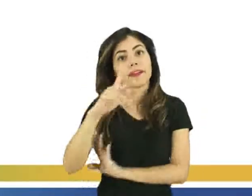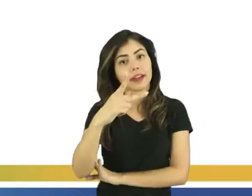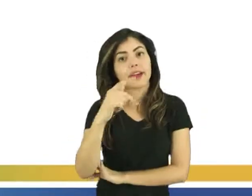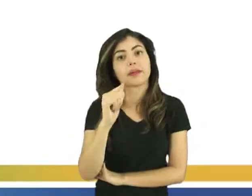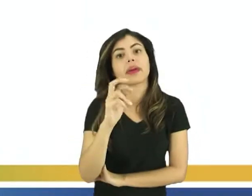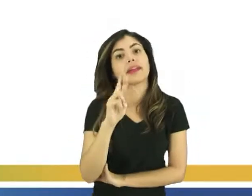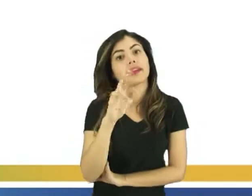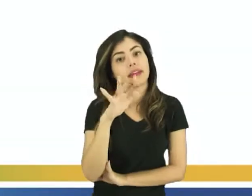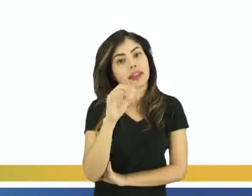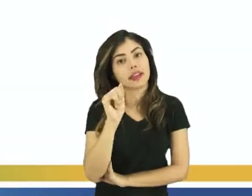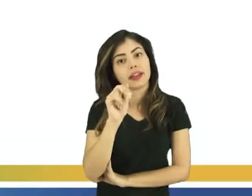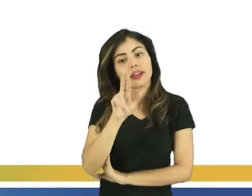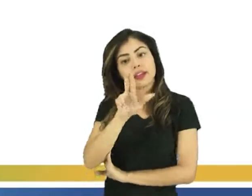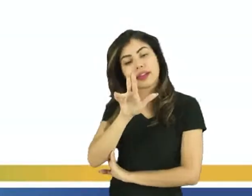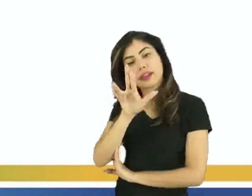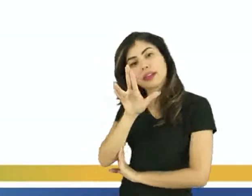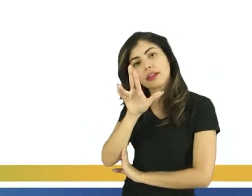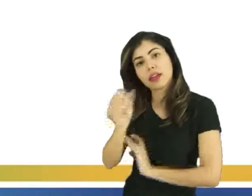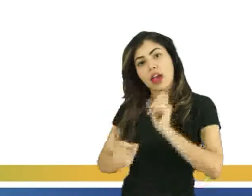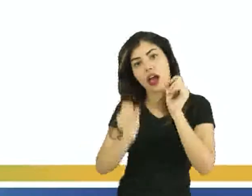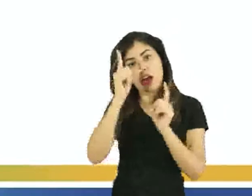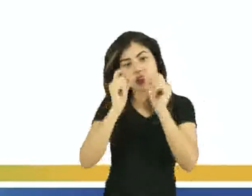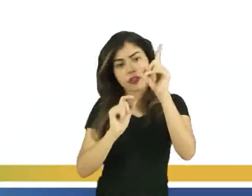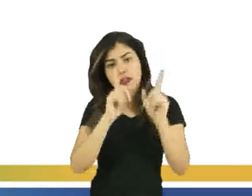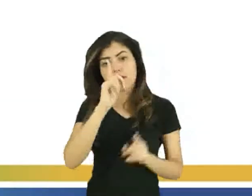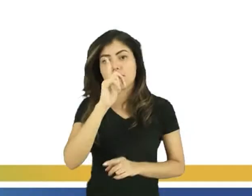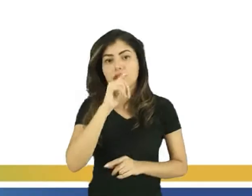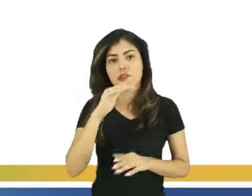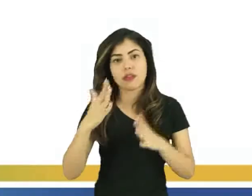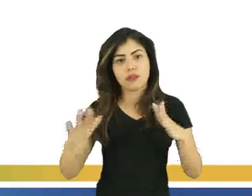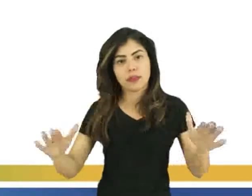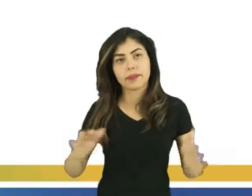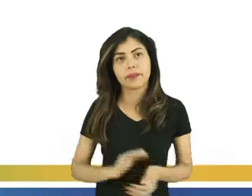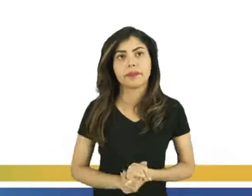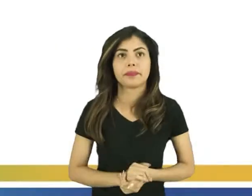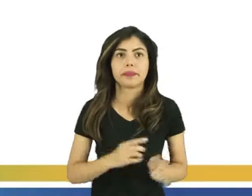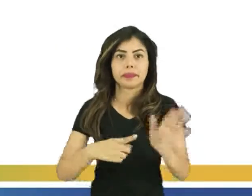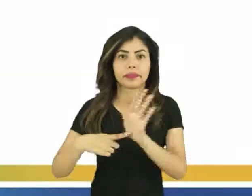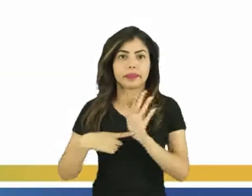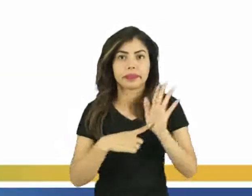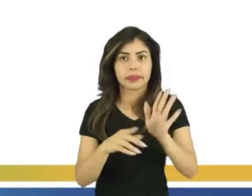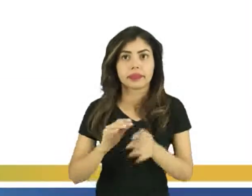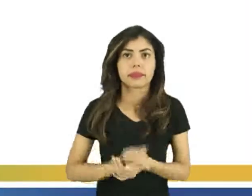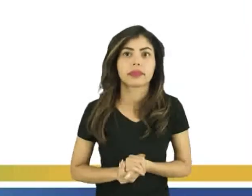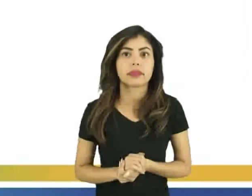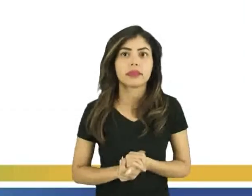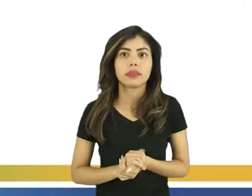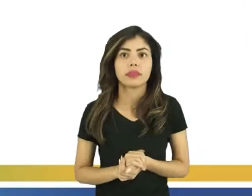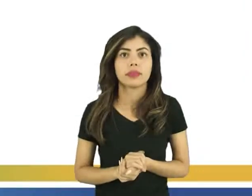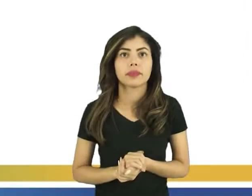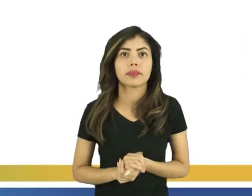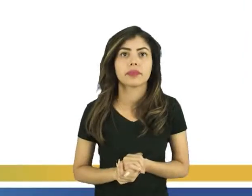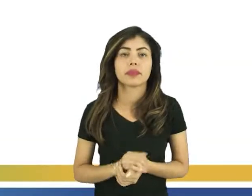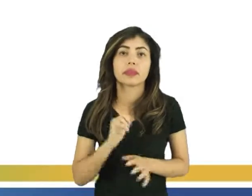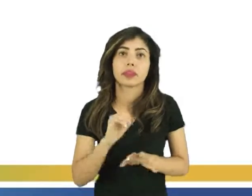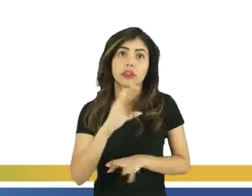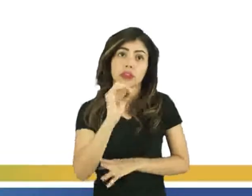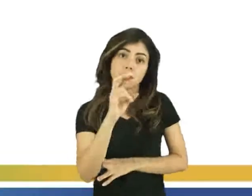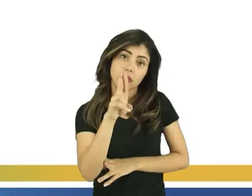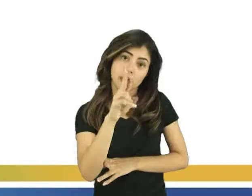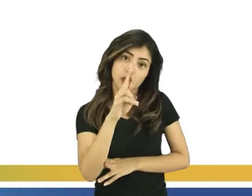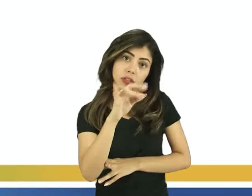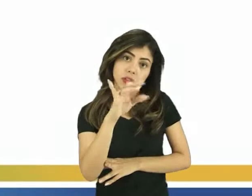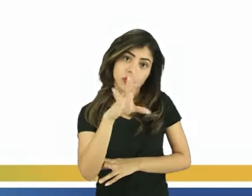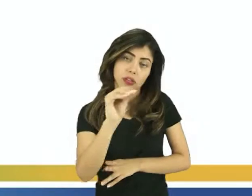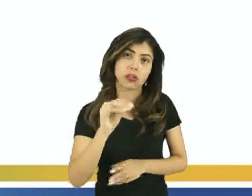que é uma estrela do mar, e que é um dos representantes aí desse filo. Além da estrela do mar, eu também vou ter o ouriço do mar